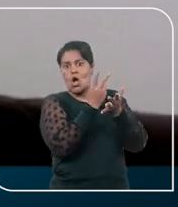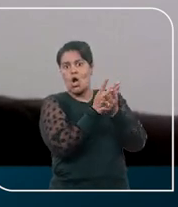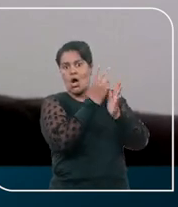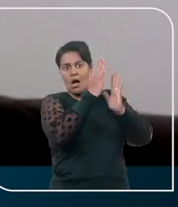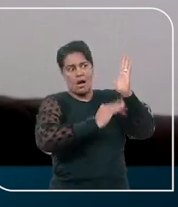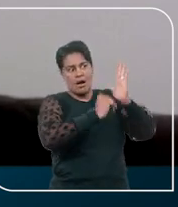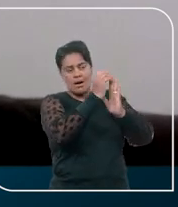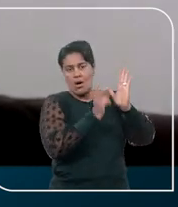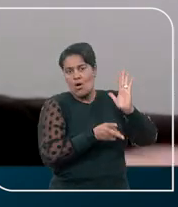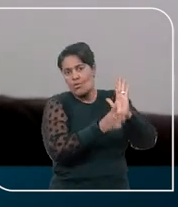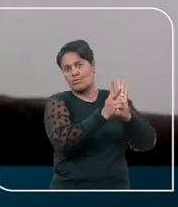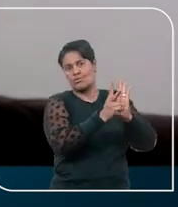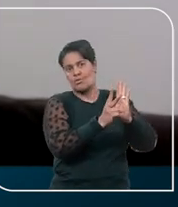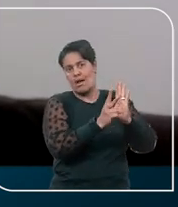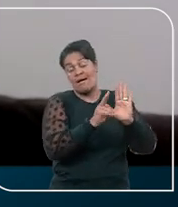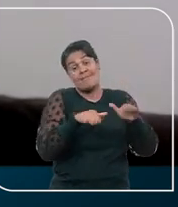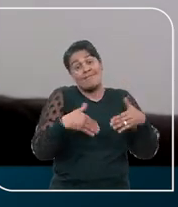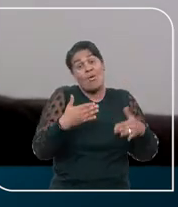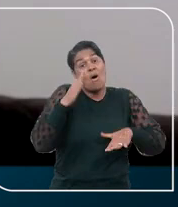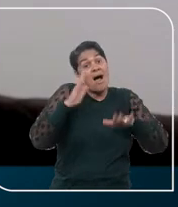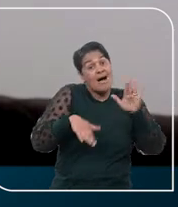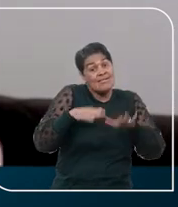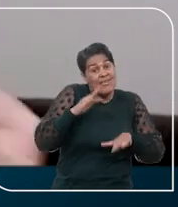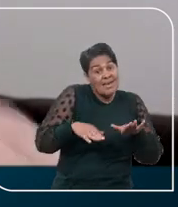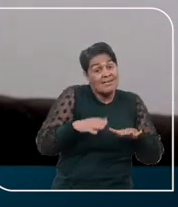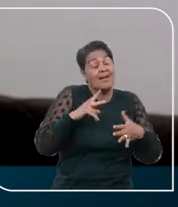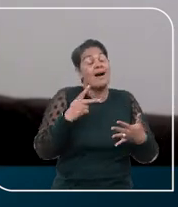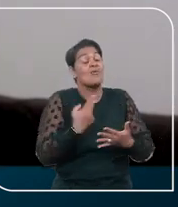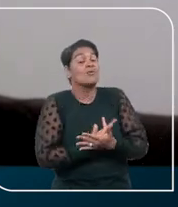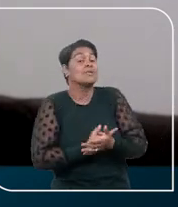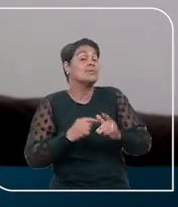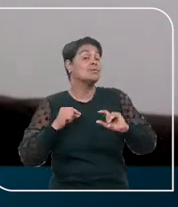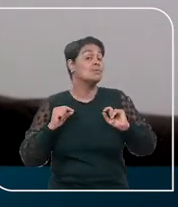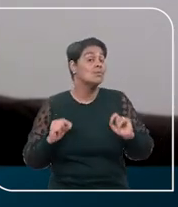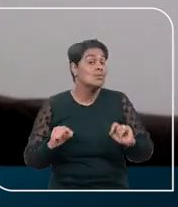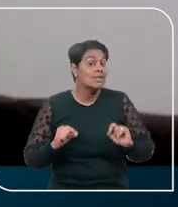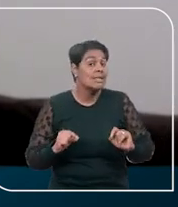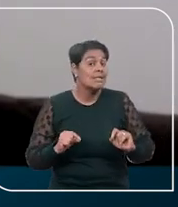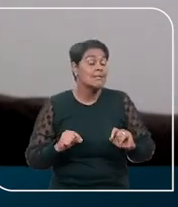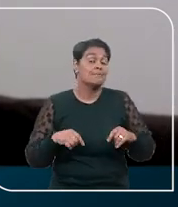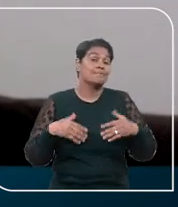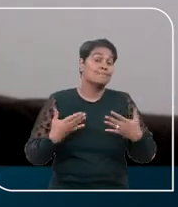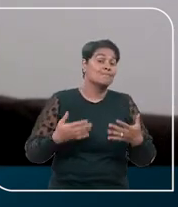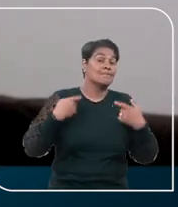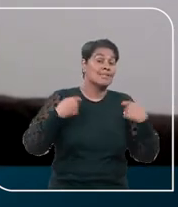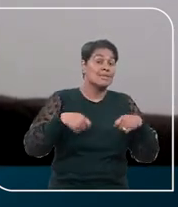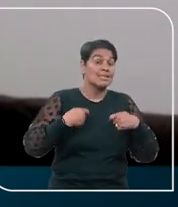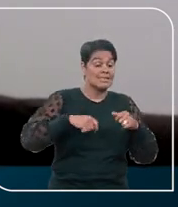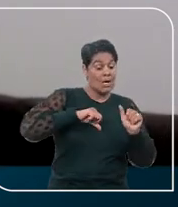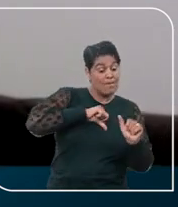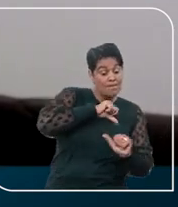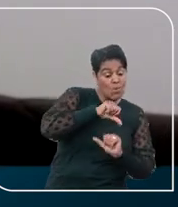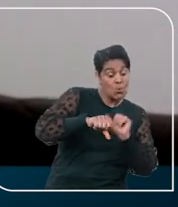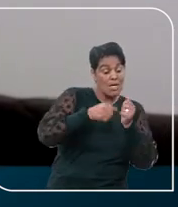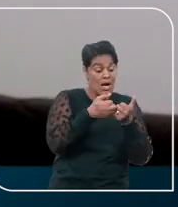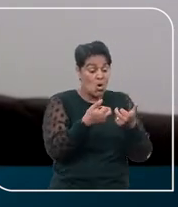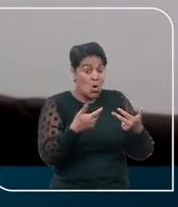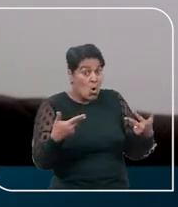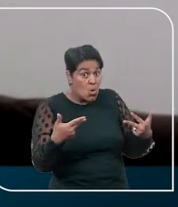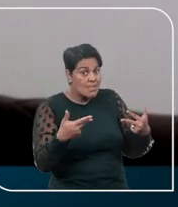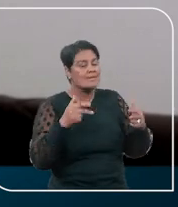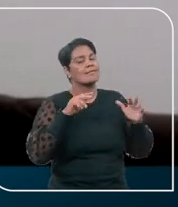muitas vezes, nessa manutenção e conservação, por elementos, né, que precisam ser modificados, haverá uma